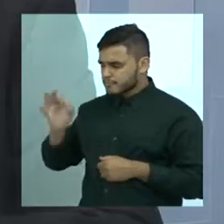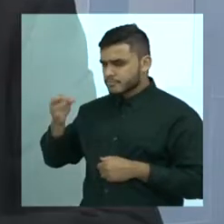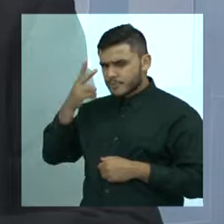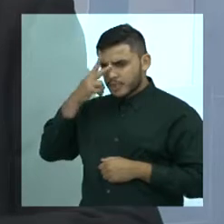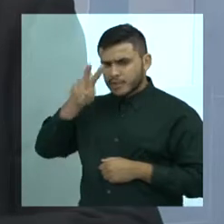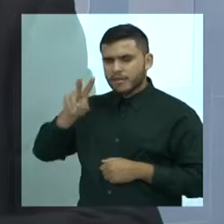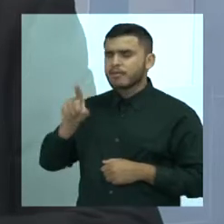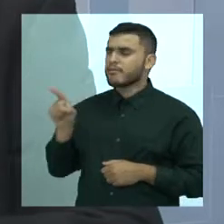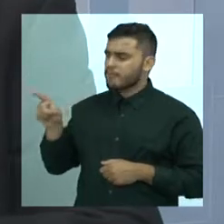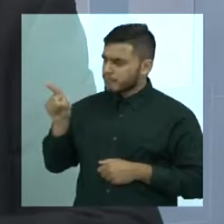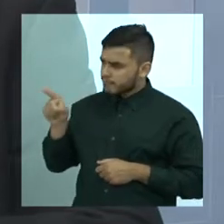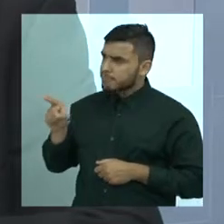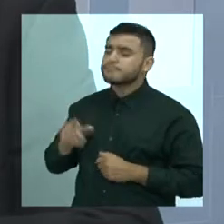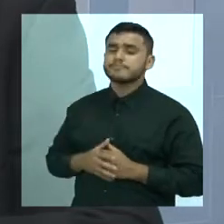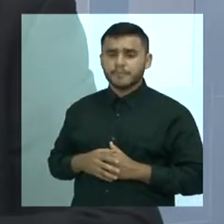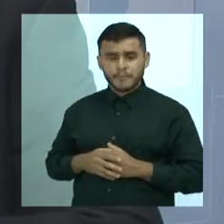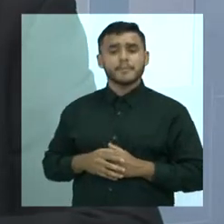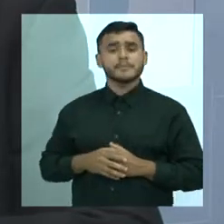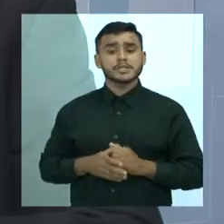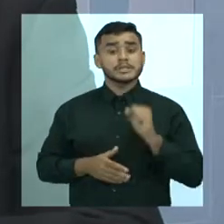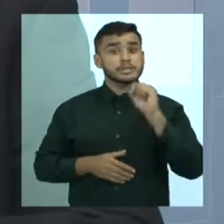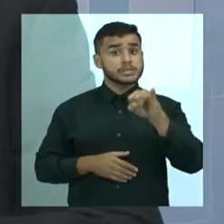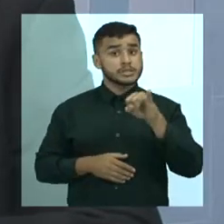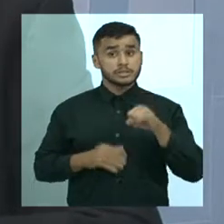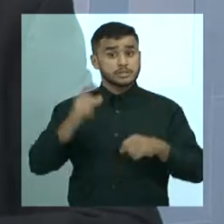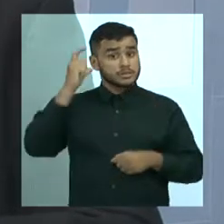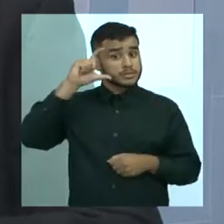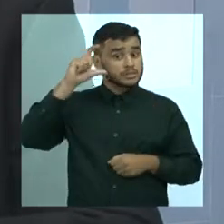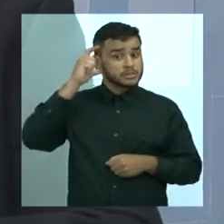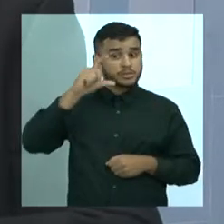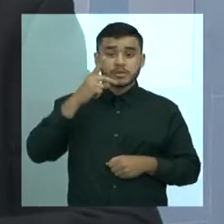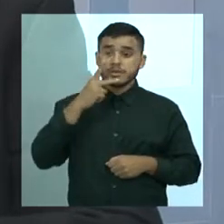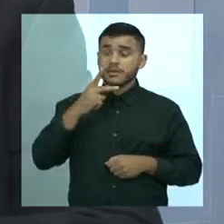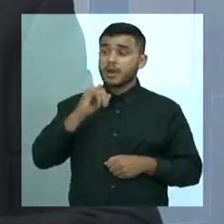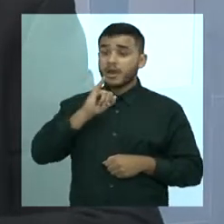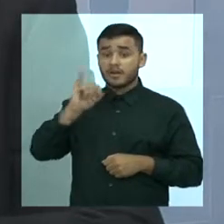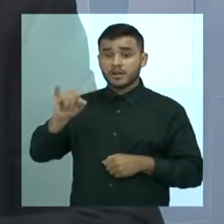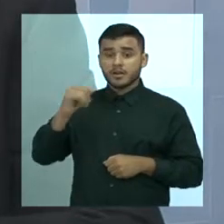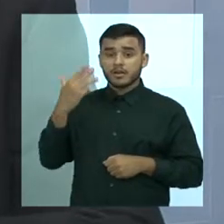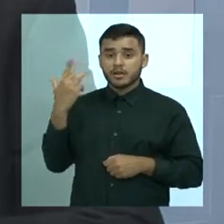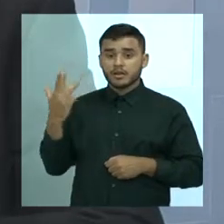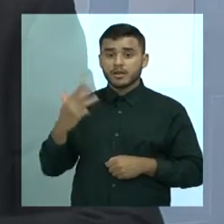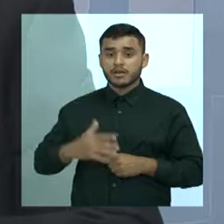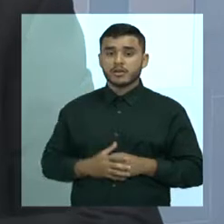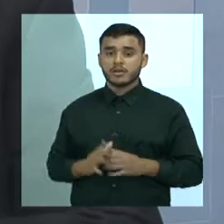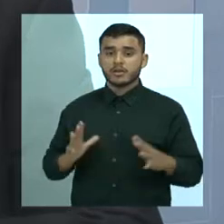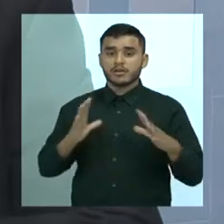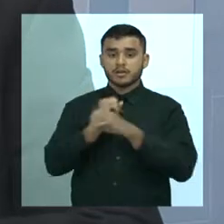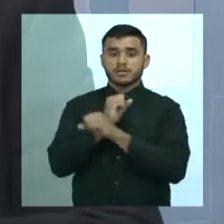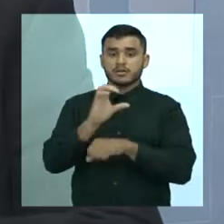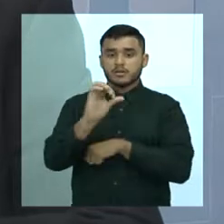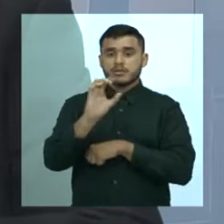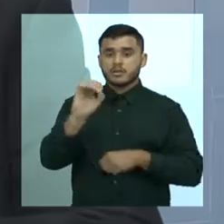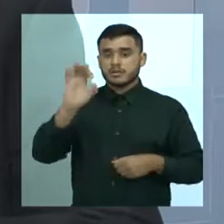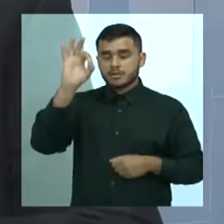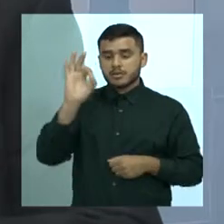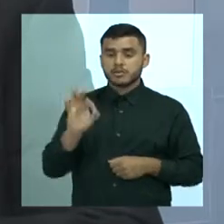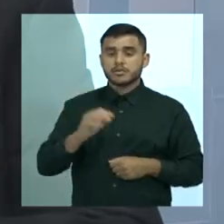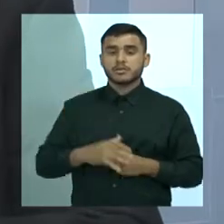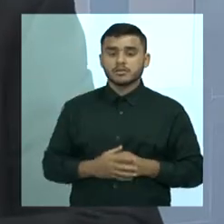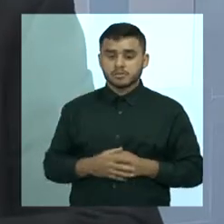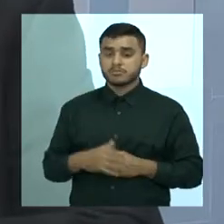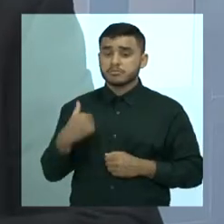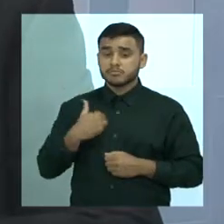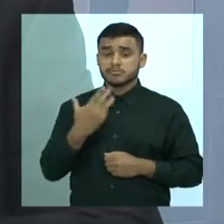discussão. Diz que Cid olhou para Lula e disse, não, Lula, aqui você vai ter mais de 70% dos votos. E Lula respondeu,